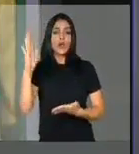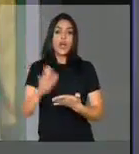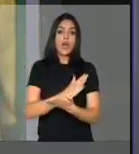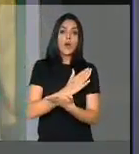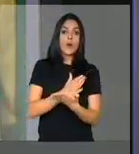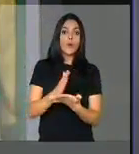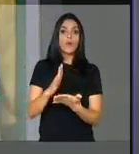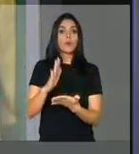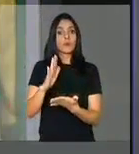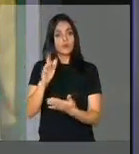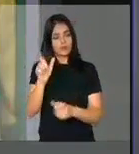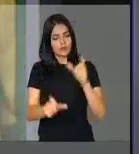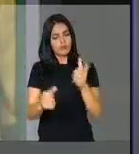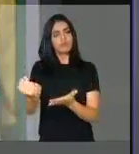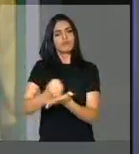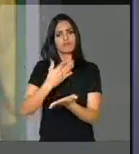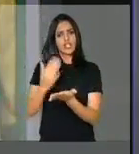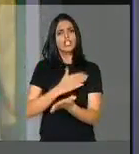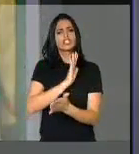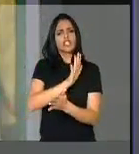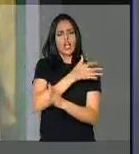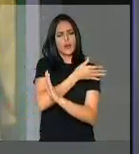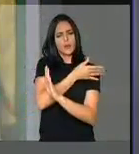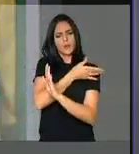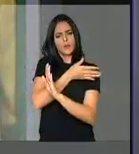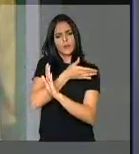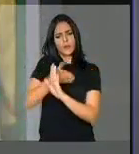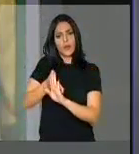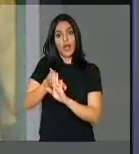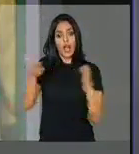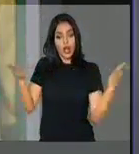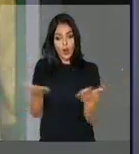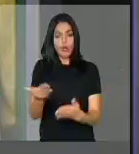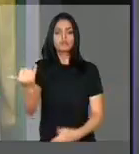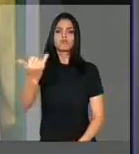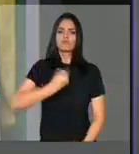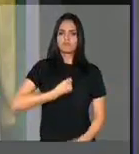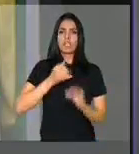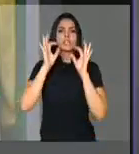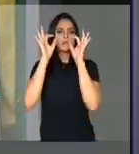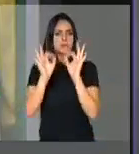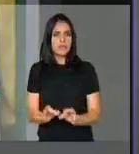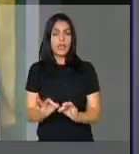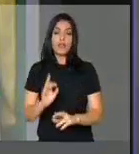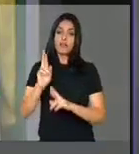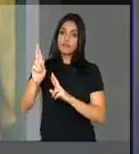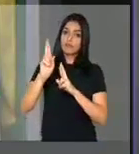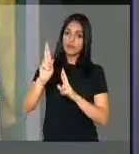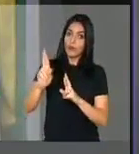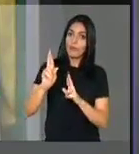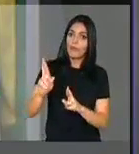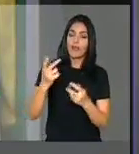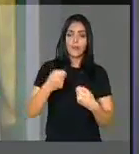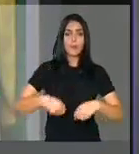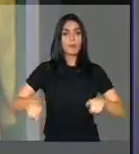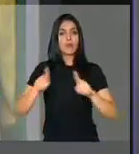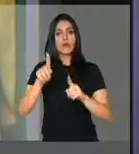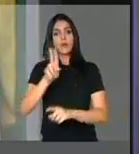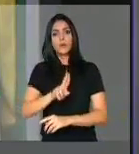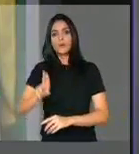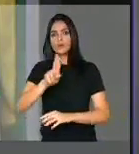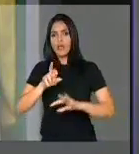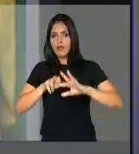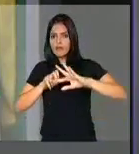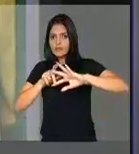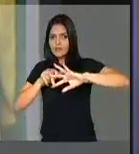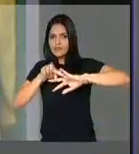anos depois, reconhecendo que eu estava certo. Eu espero que não precisemos mais de usá-la,